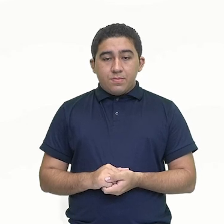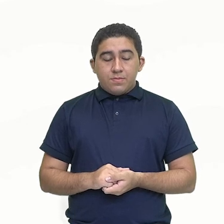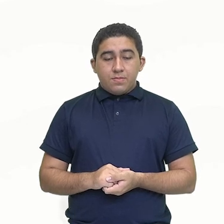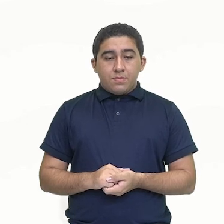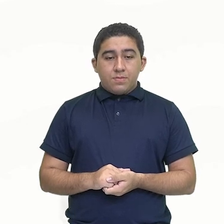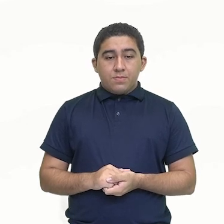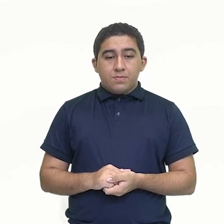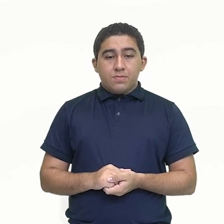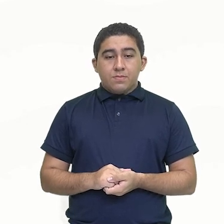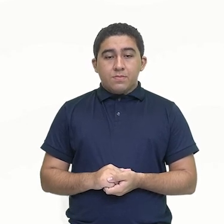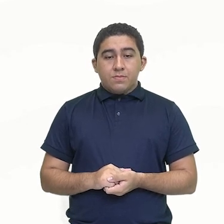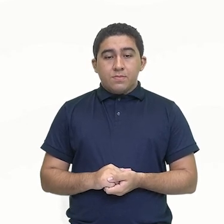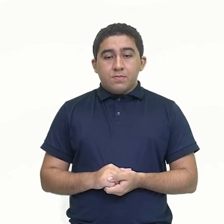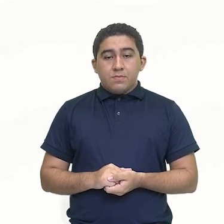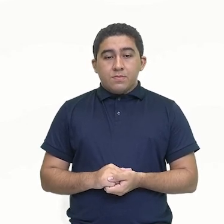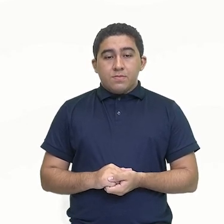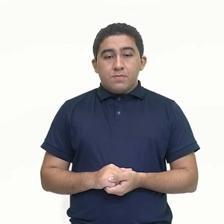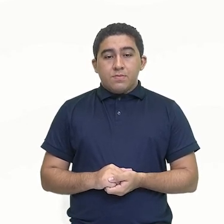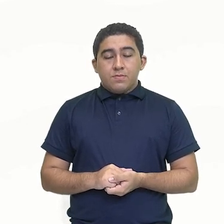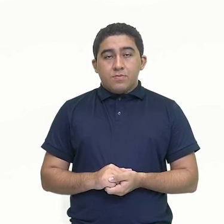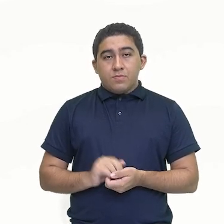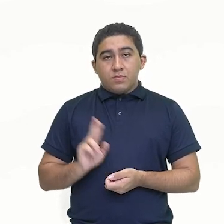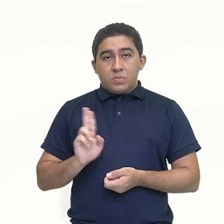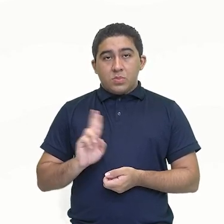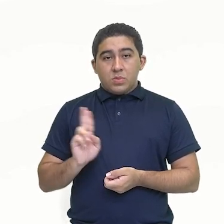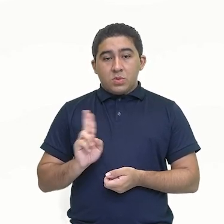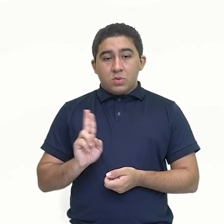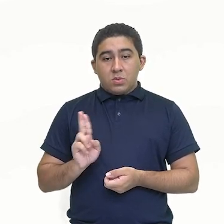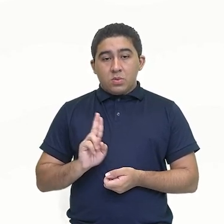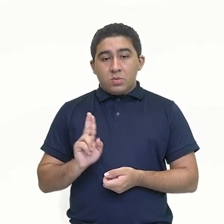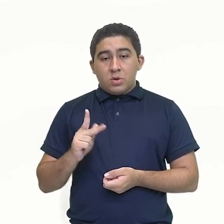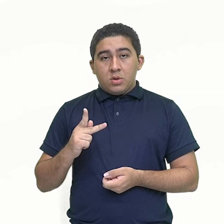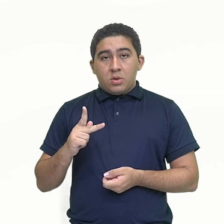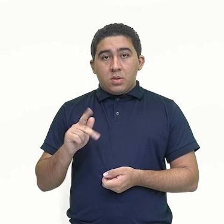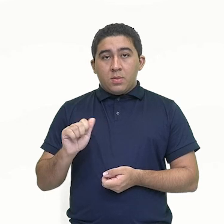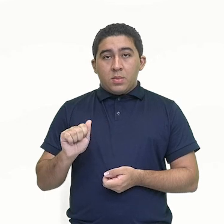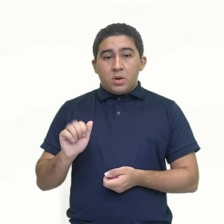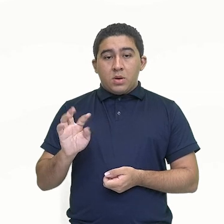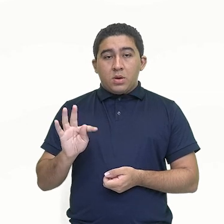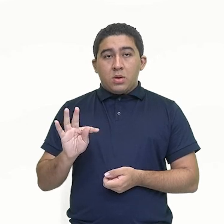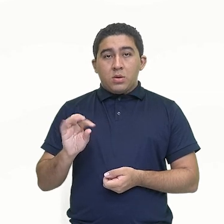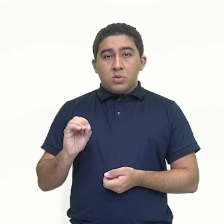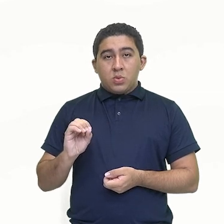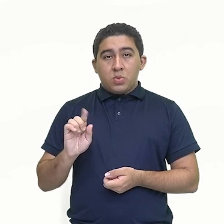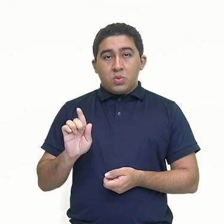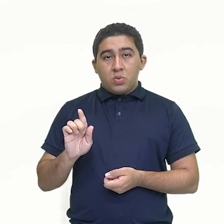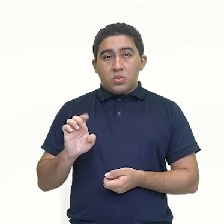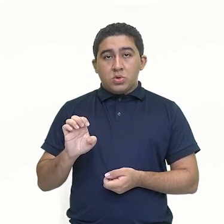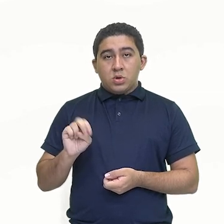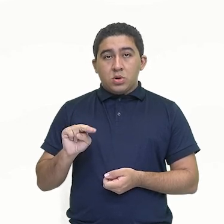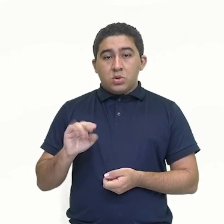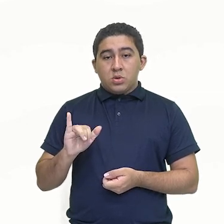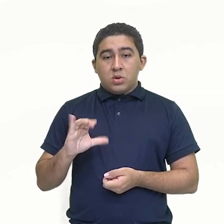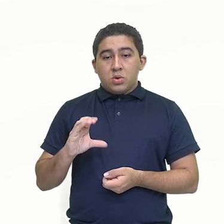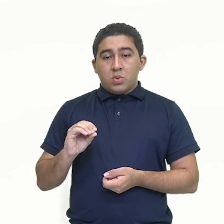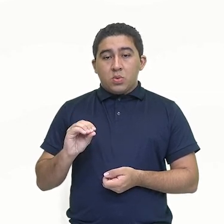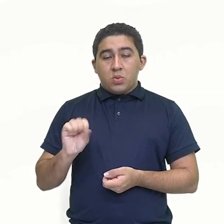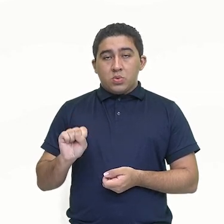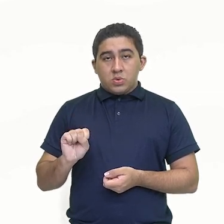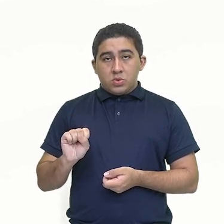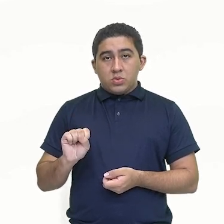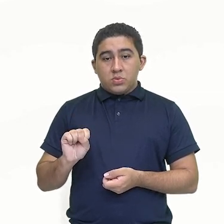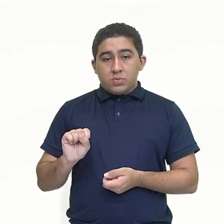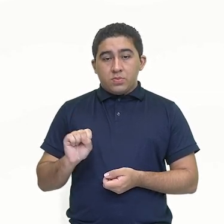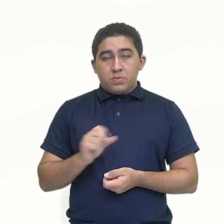causam doenças, e eles são chamados de micro-organismos patogênicos. Patogênicos, o